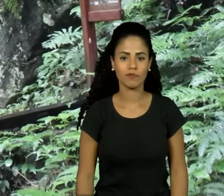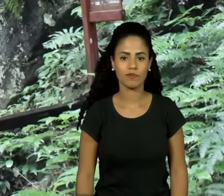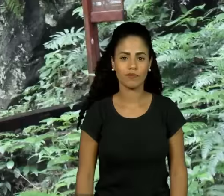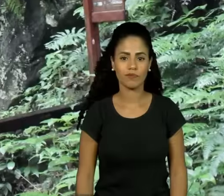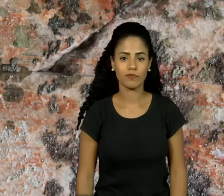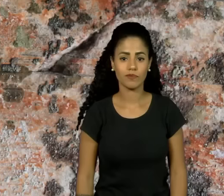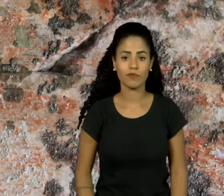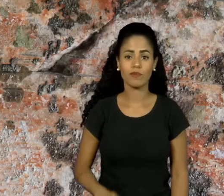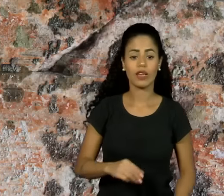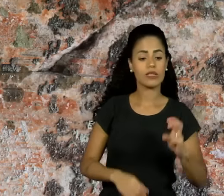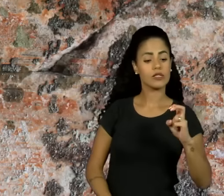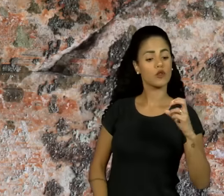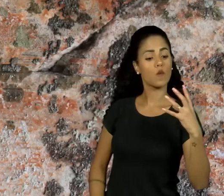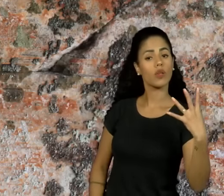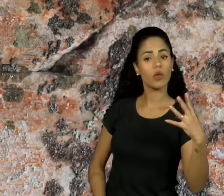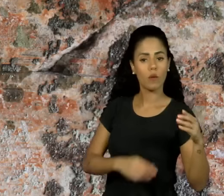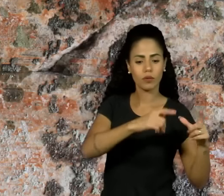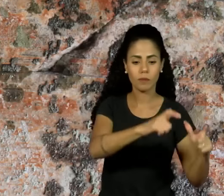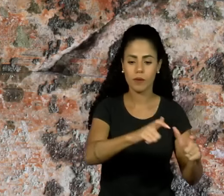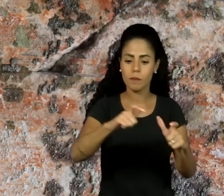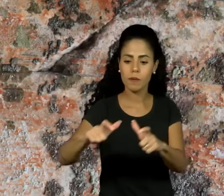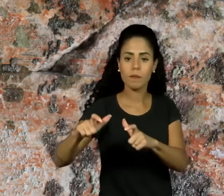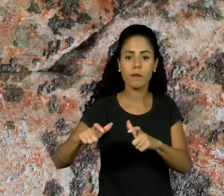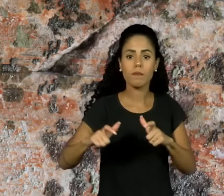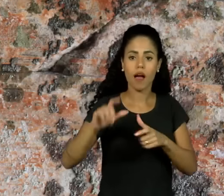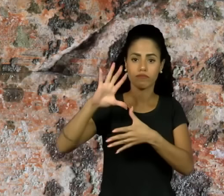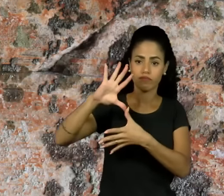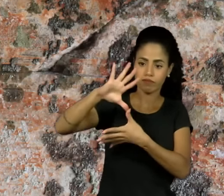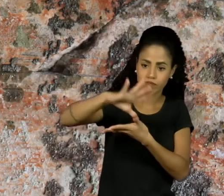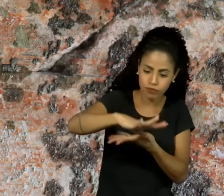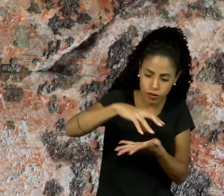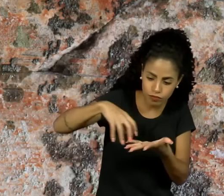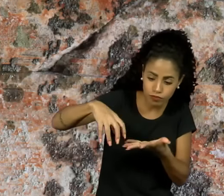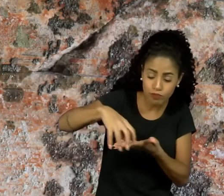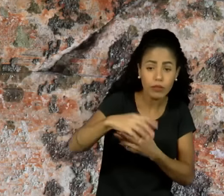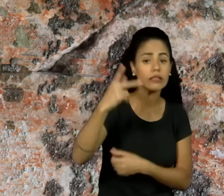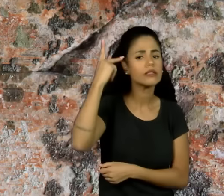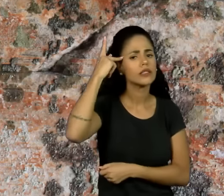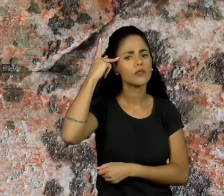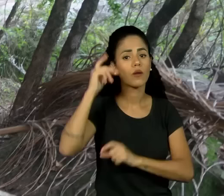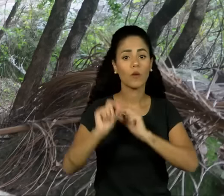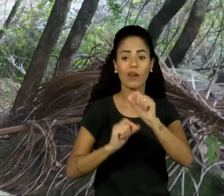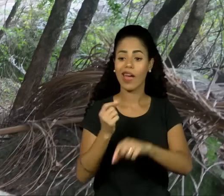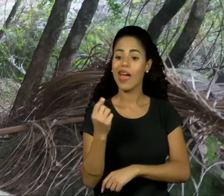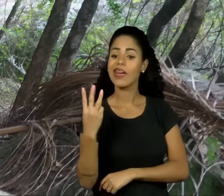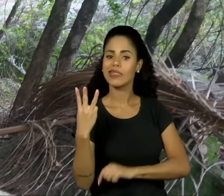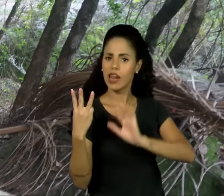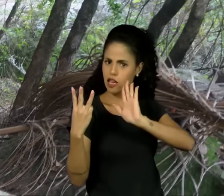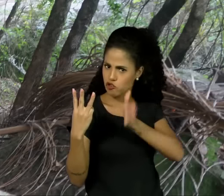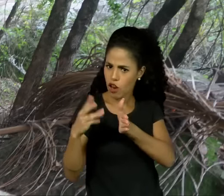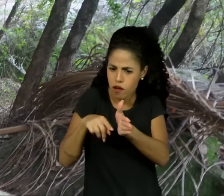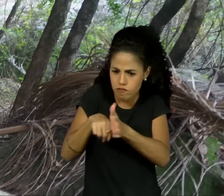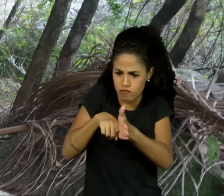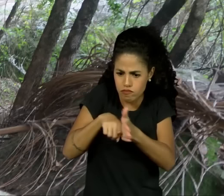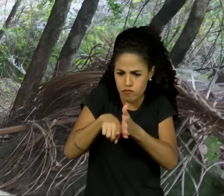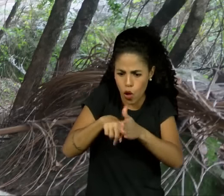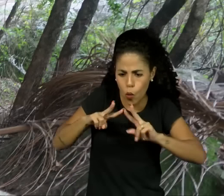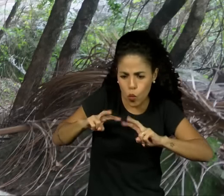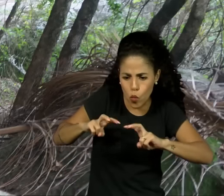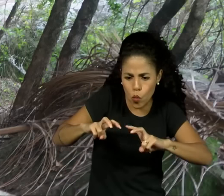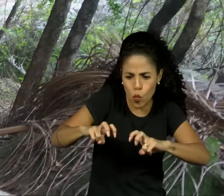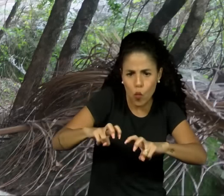Dos 54 sítios arqueológicos mapeados até o momento no estado de São Paulo, 3 já foram escavados pelos